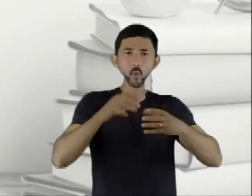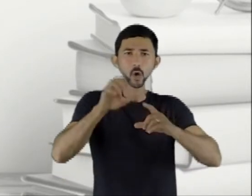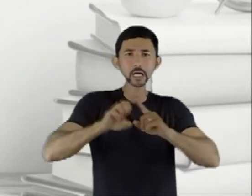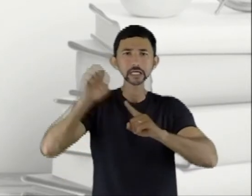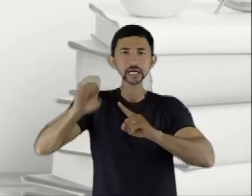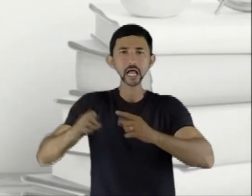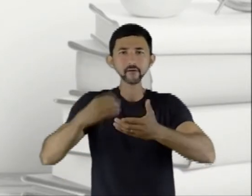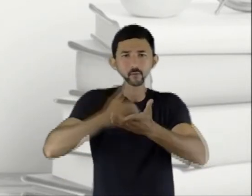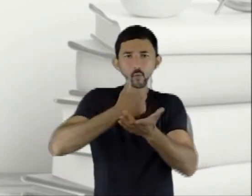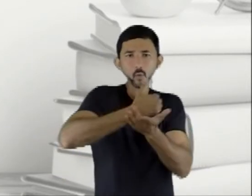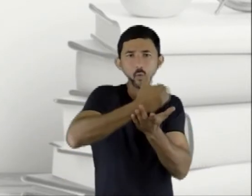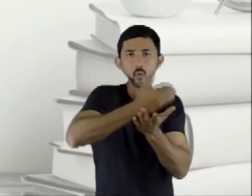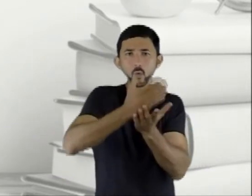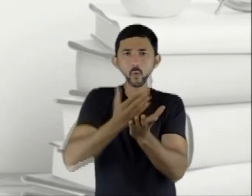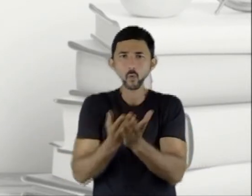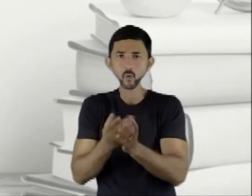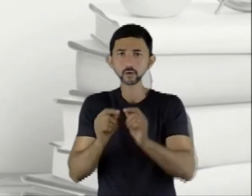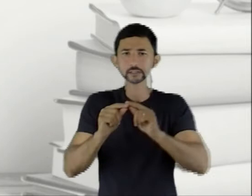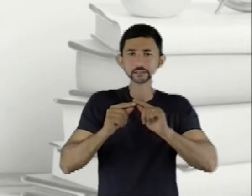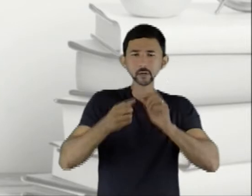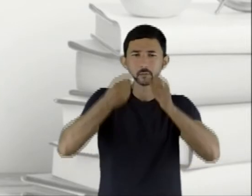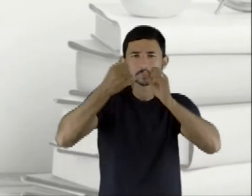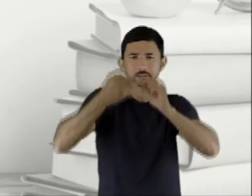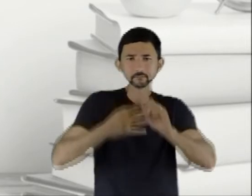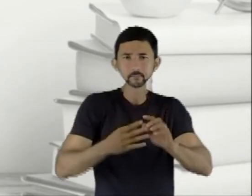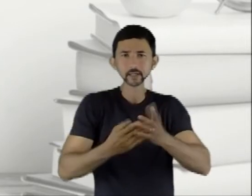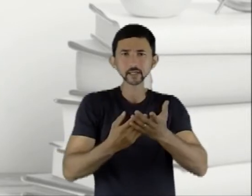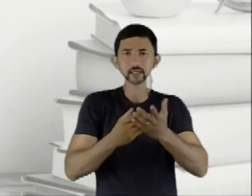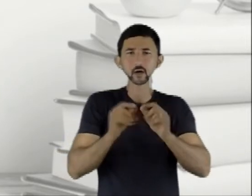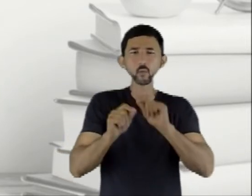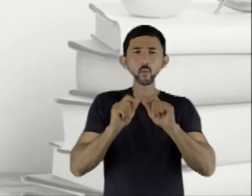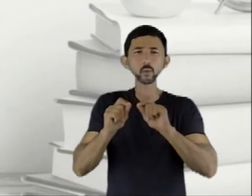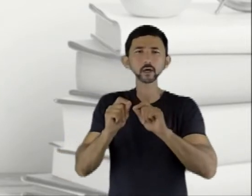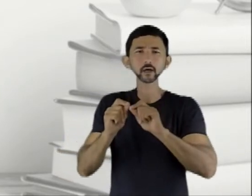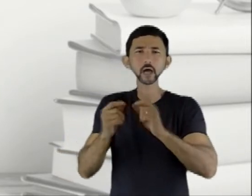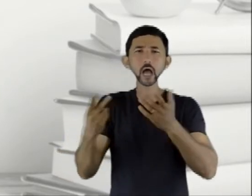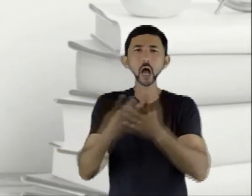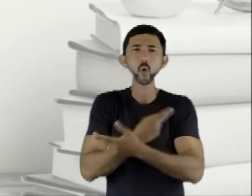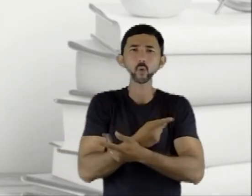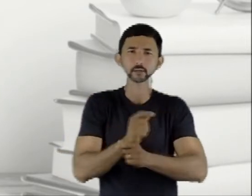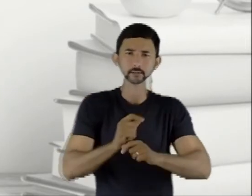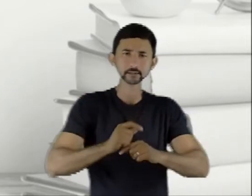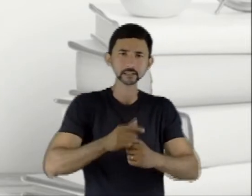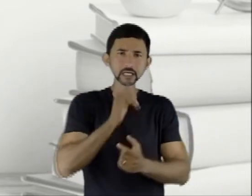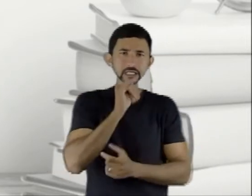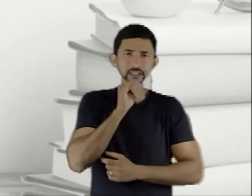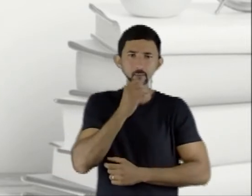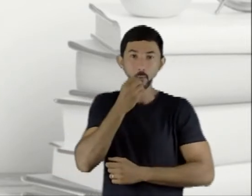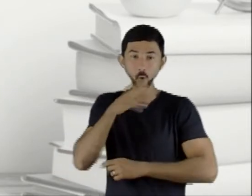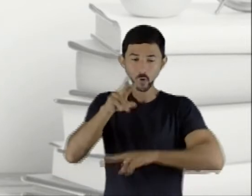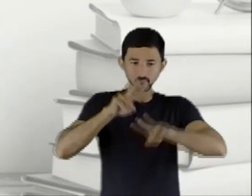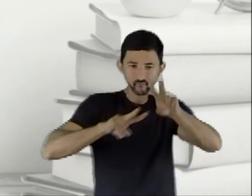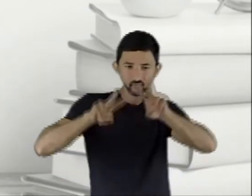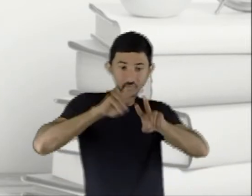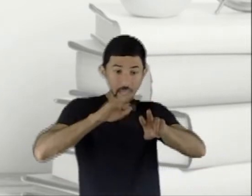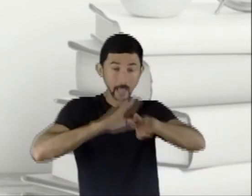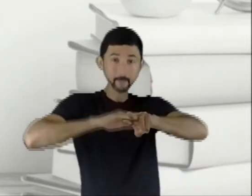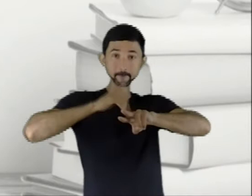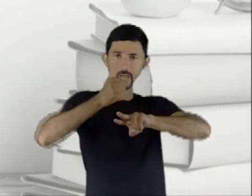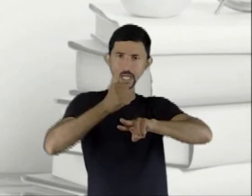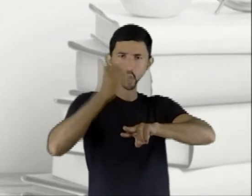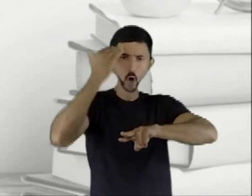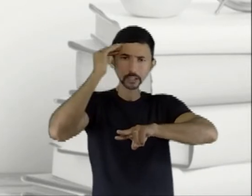Ele indica para você direto o que ocorreu, certo? Dá um bom efeito visual,